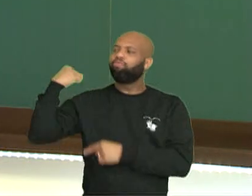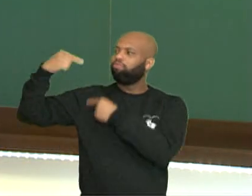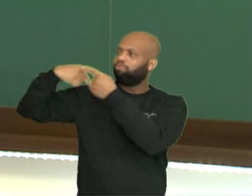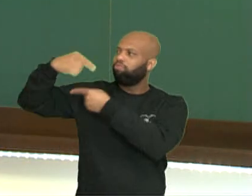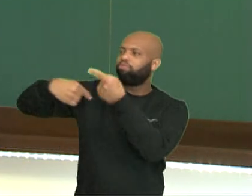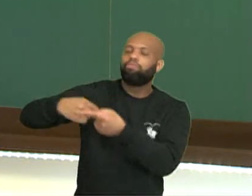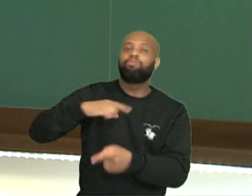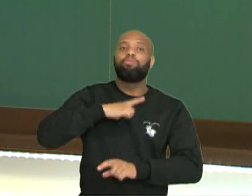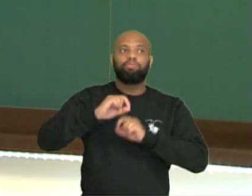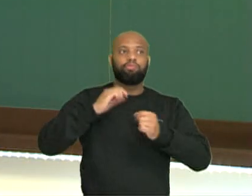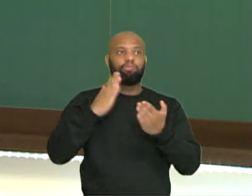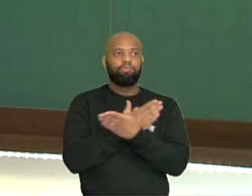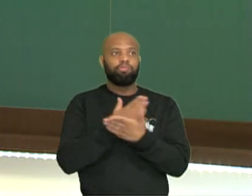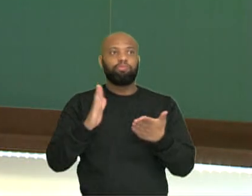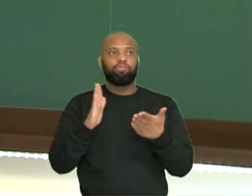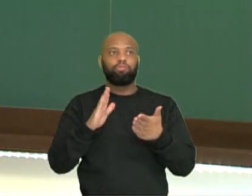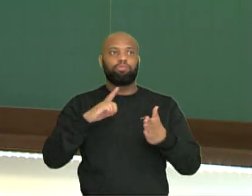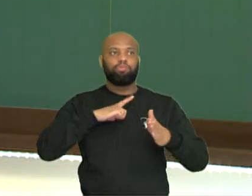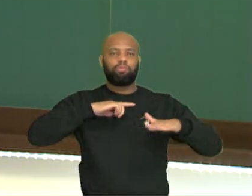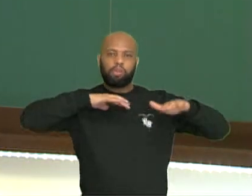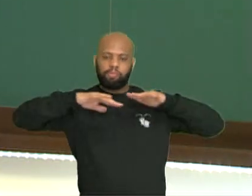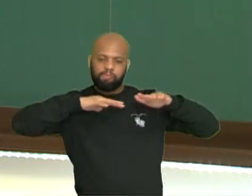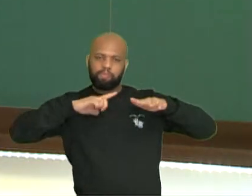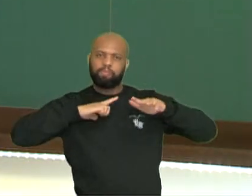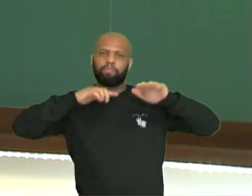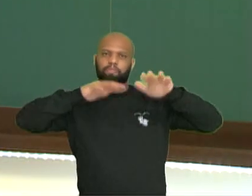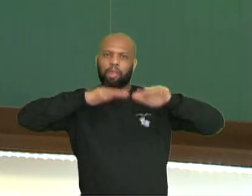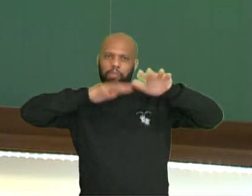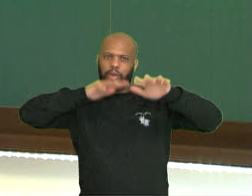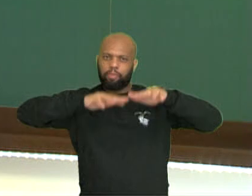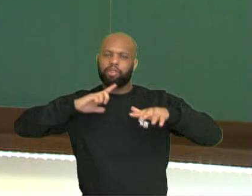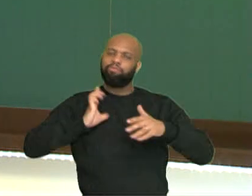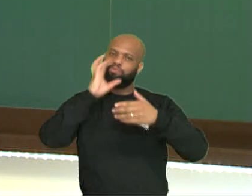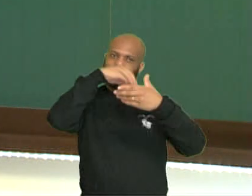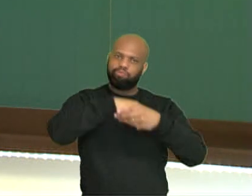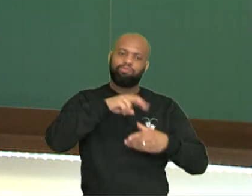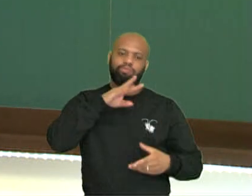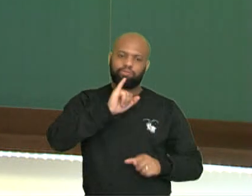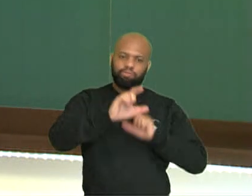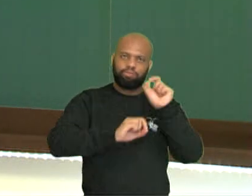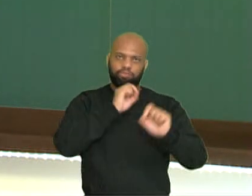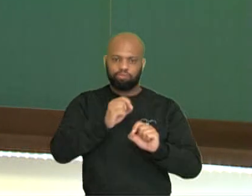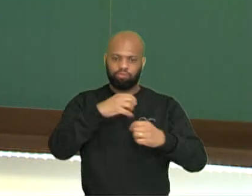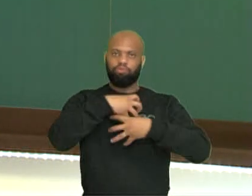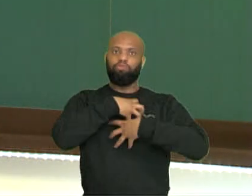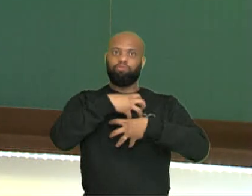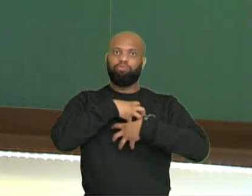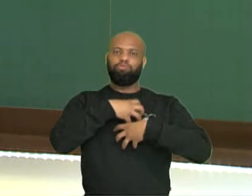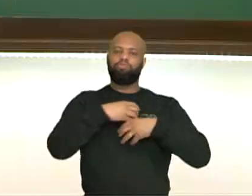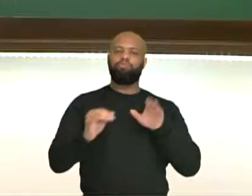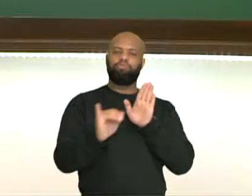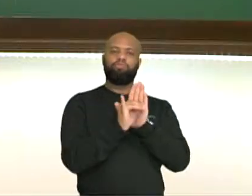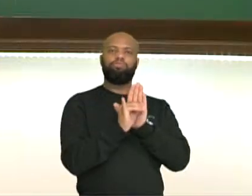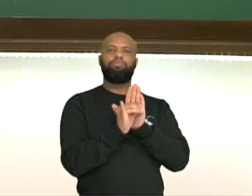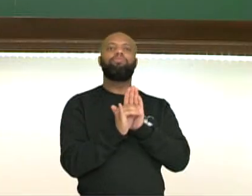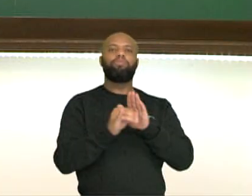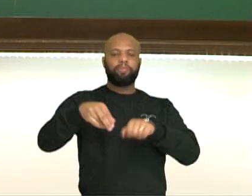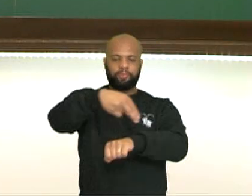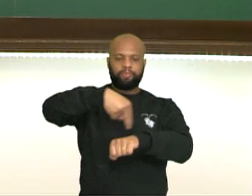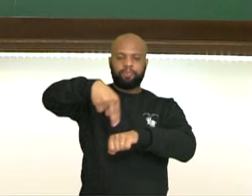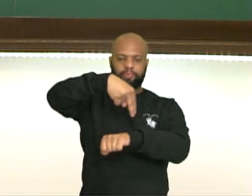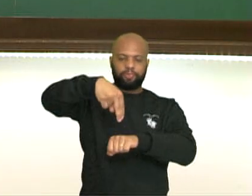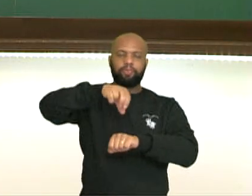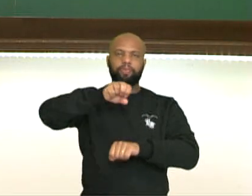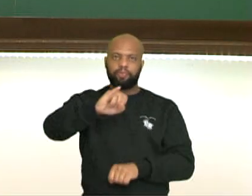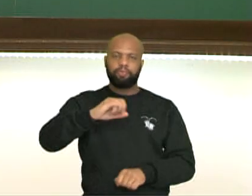percebemos que há movimentos internos que vão concretizando essa identificação nacional. Quando nós nos